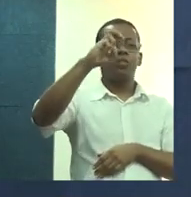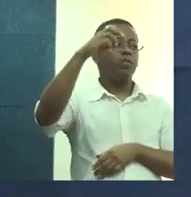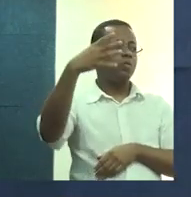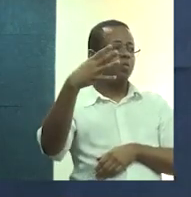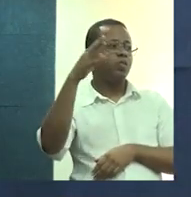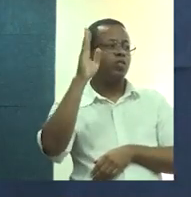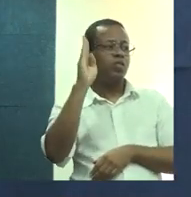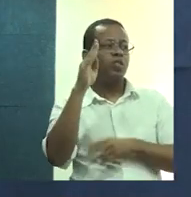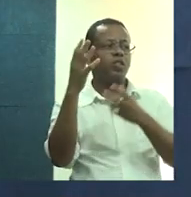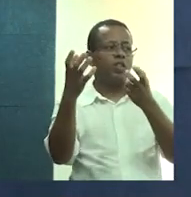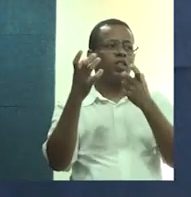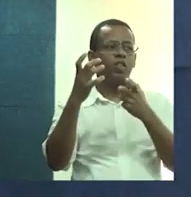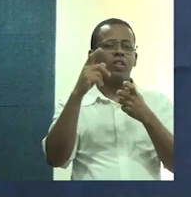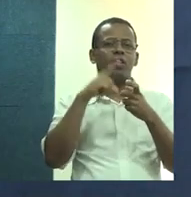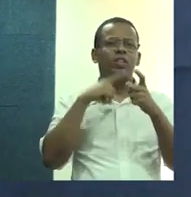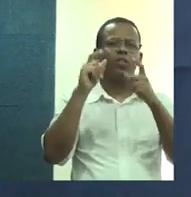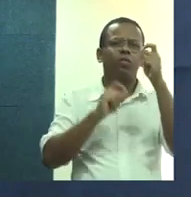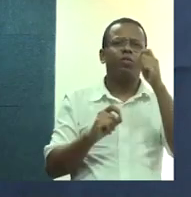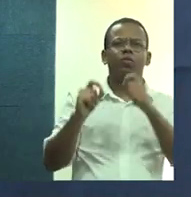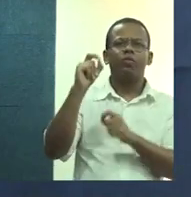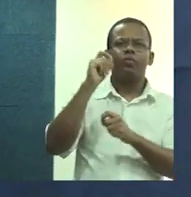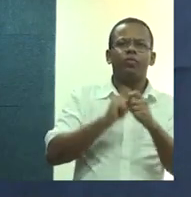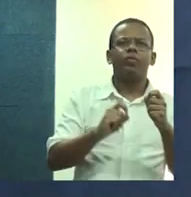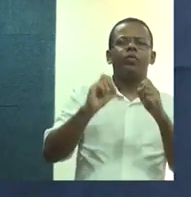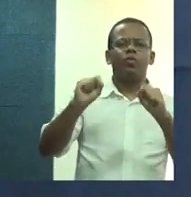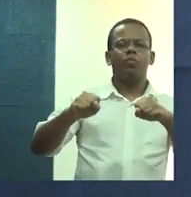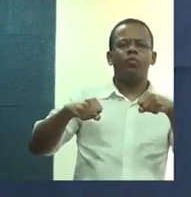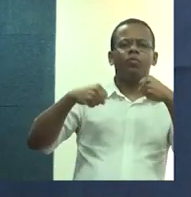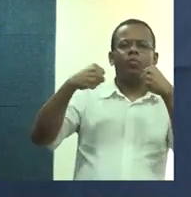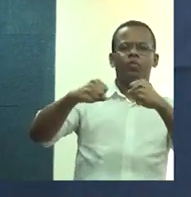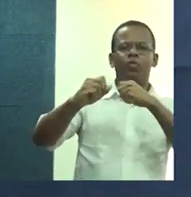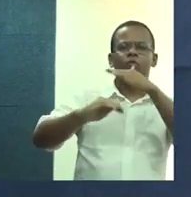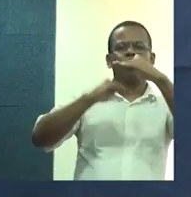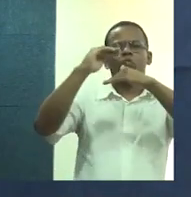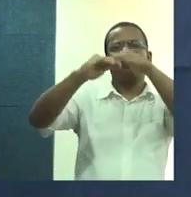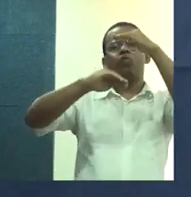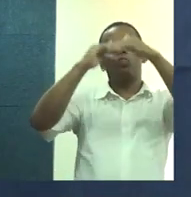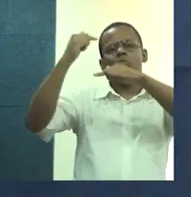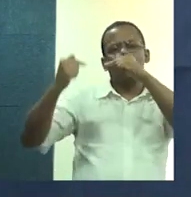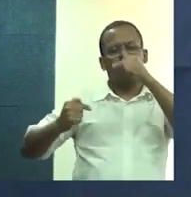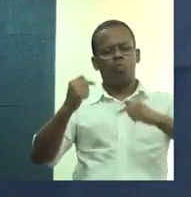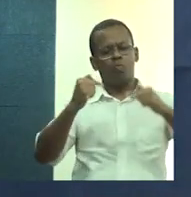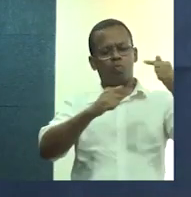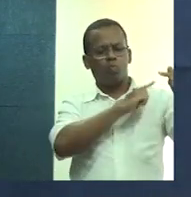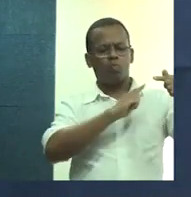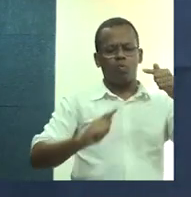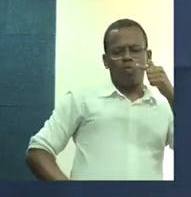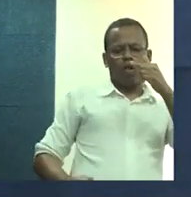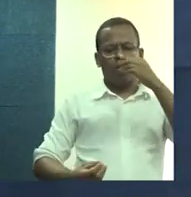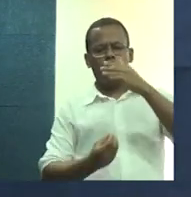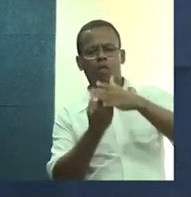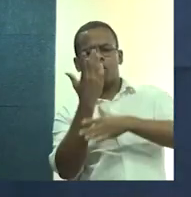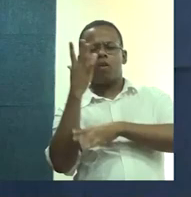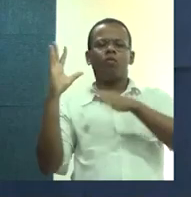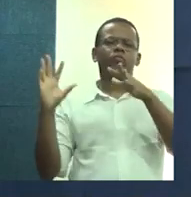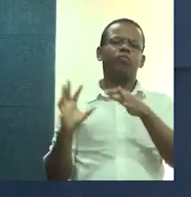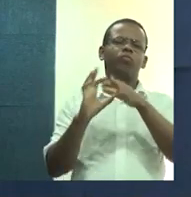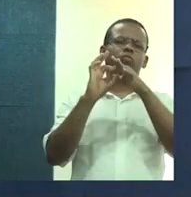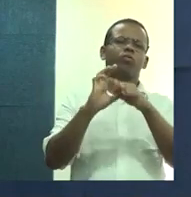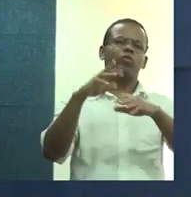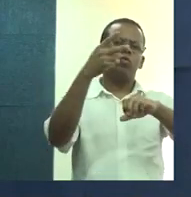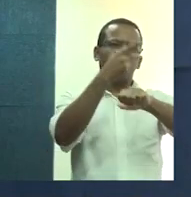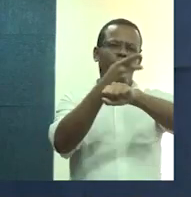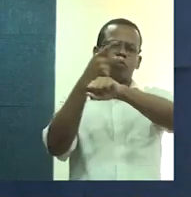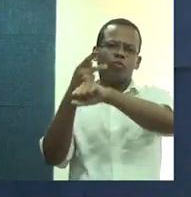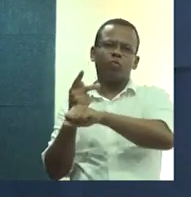54 iniciativas a gente quer trazer essa potência para construção da política pública criar a partir dessa dessa rede de